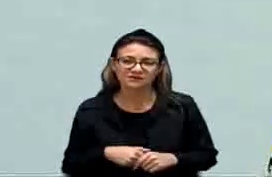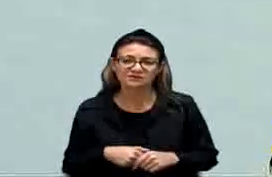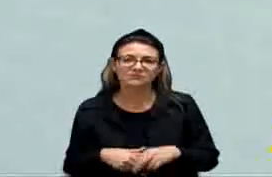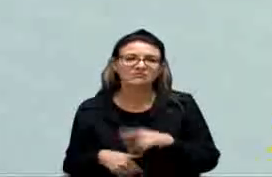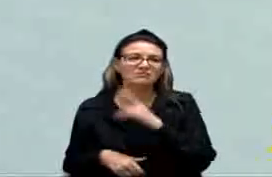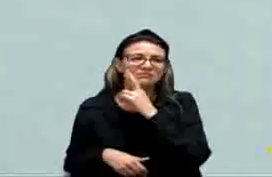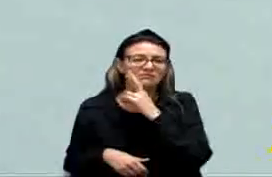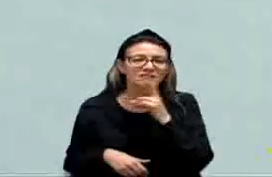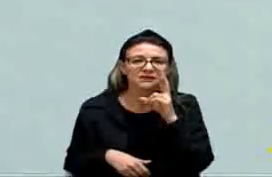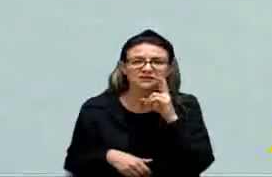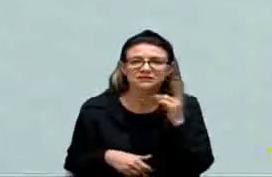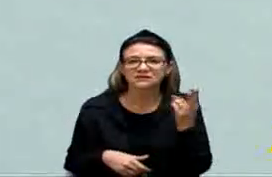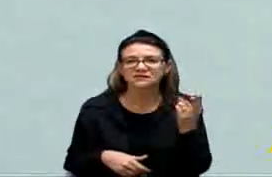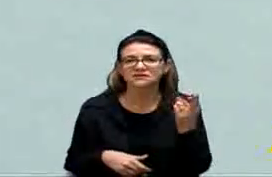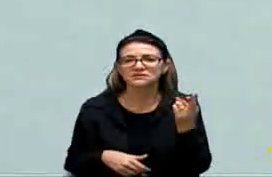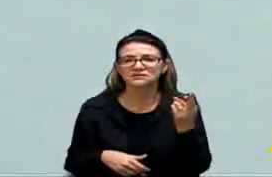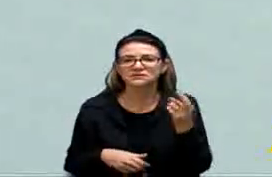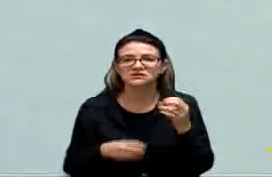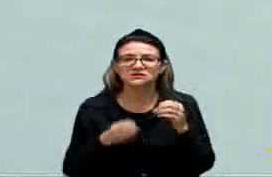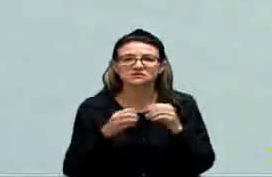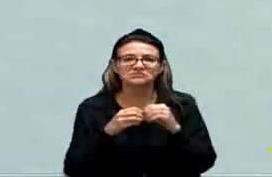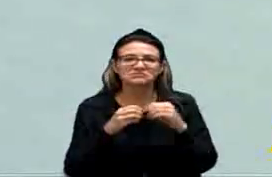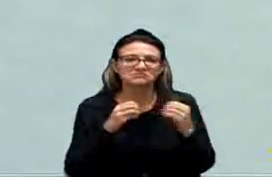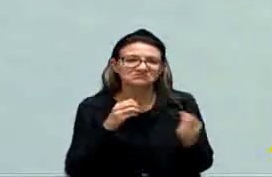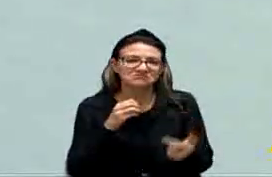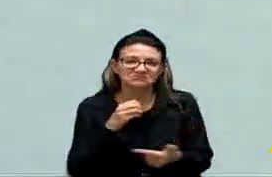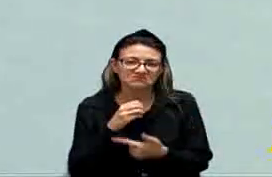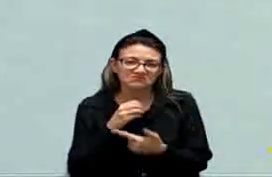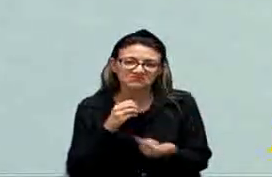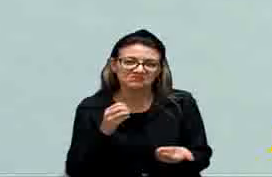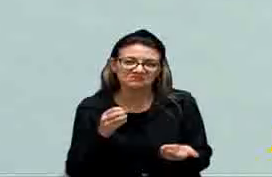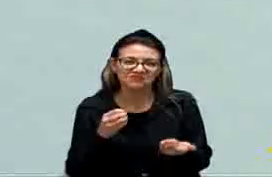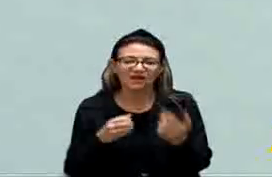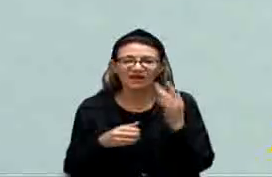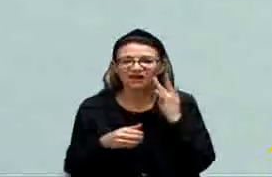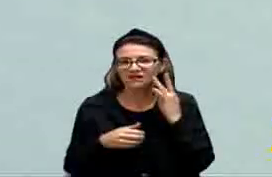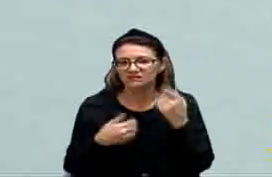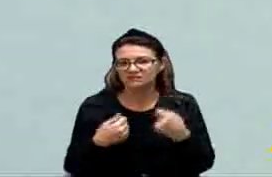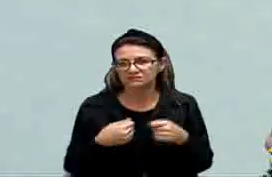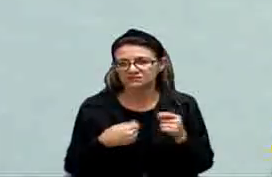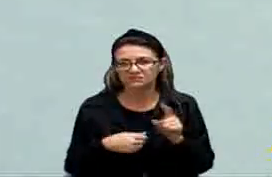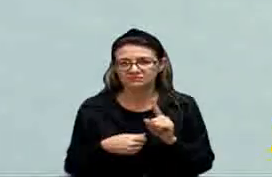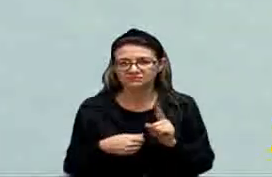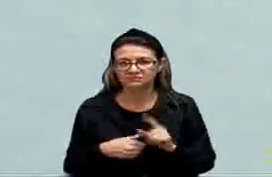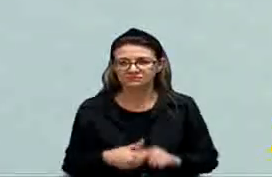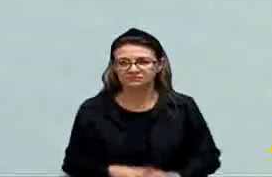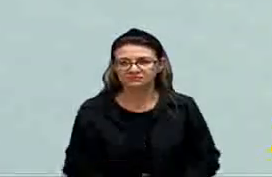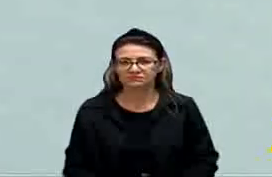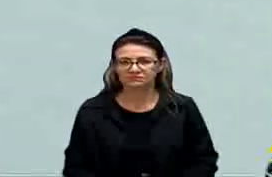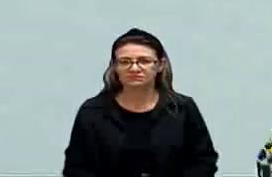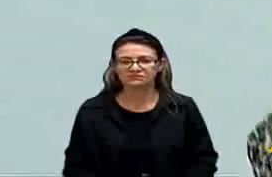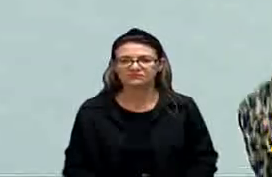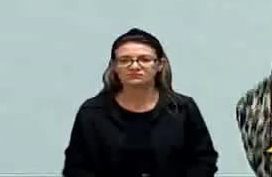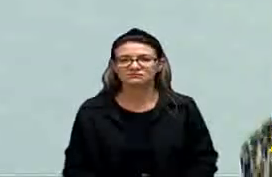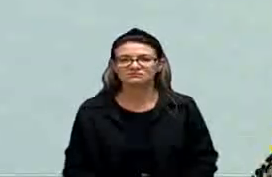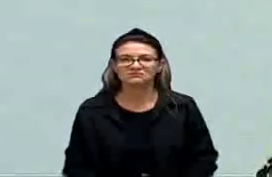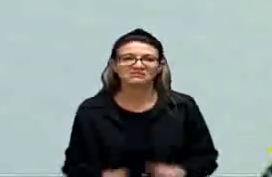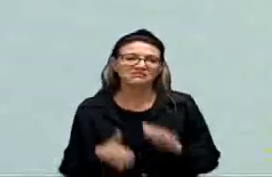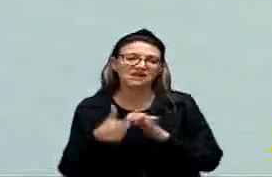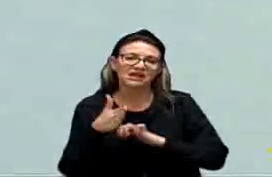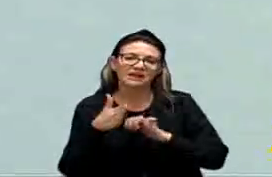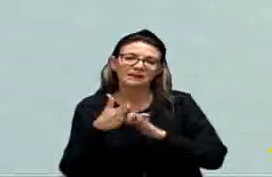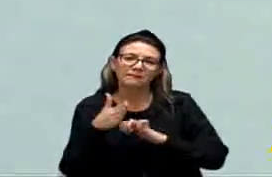usam este usam esses trabalhadores é com eles eu acho que não vejo que uma empresa